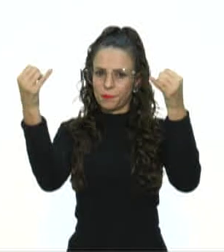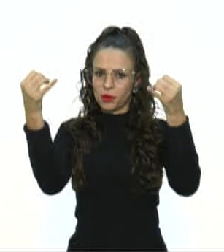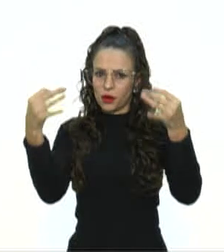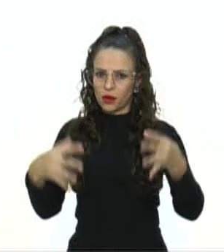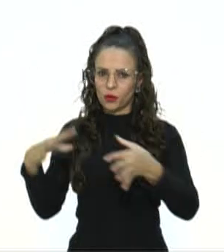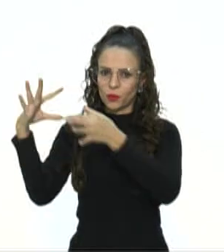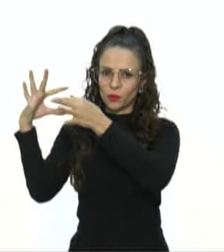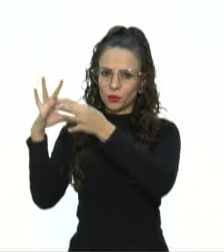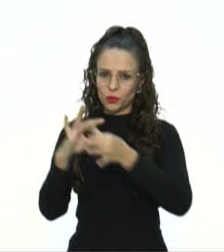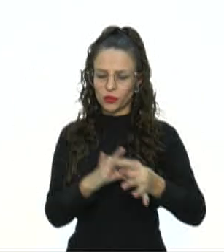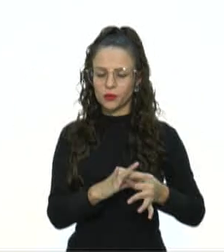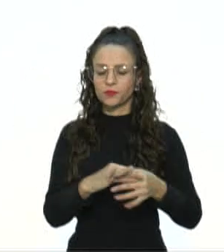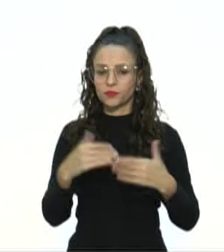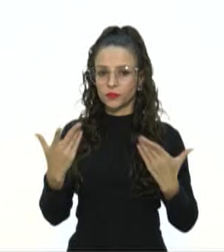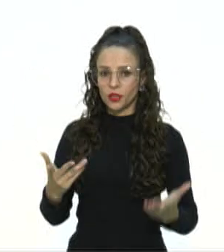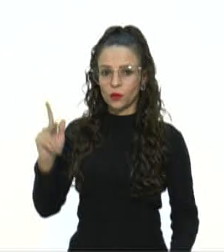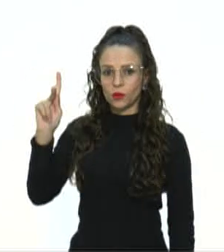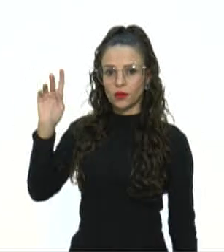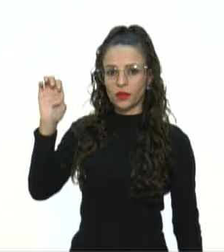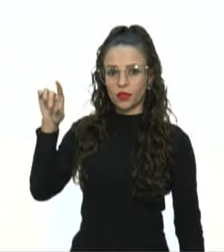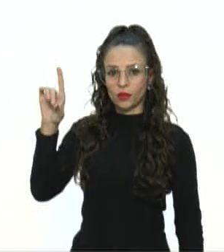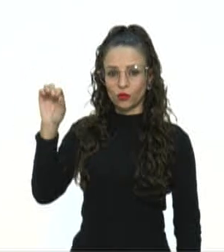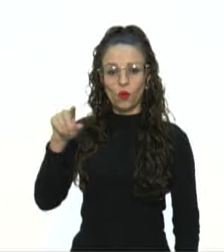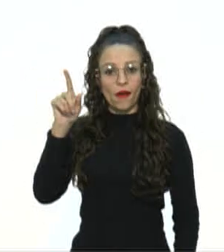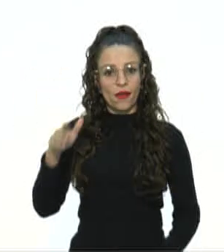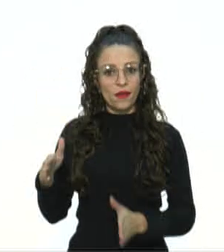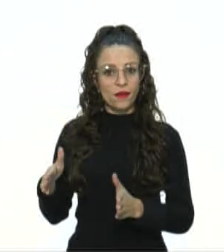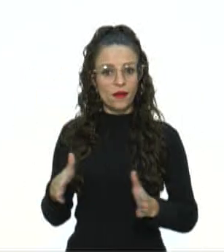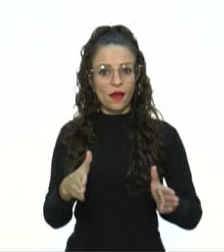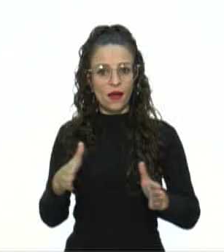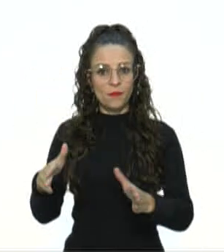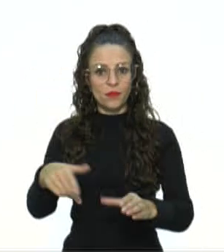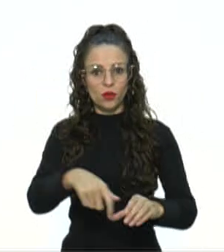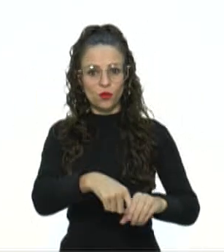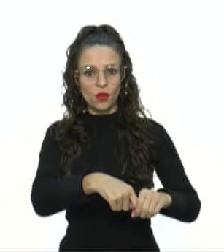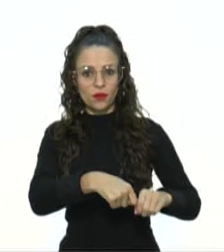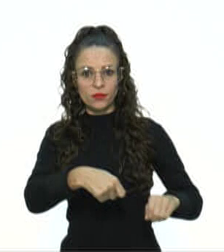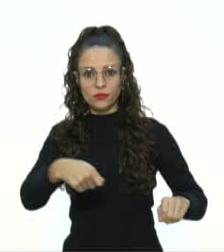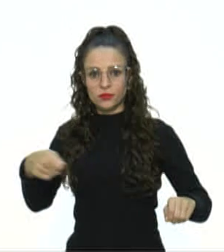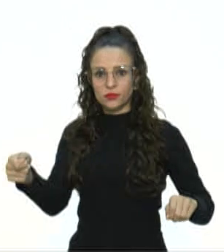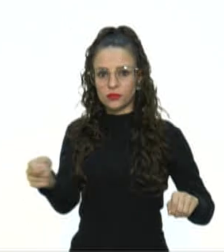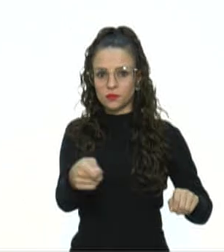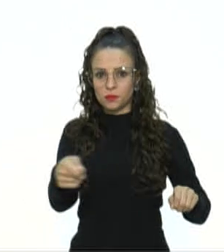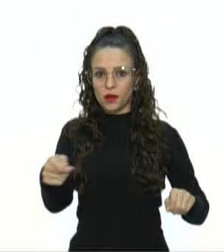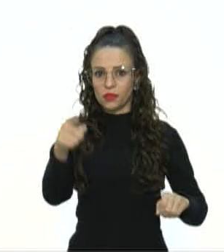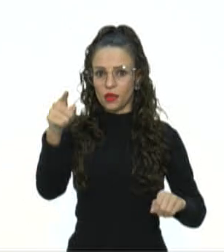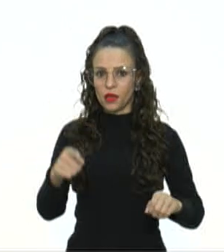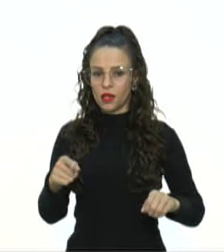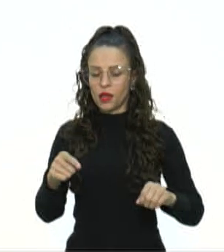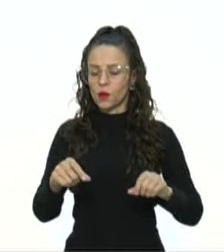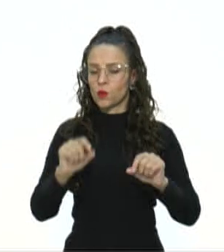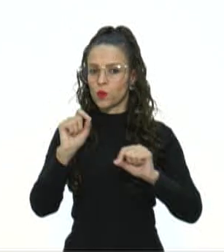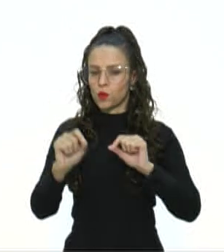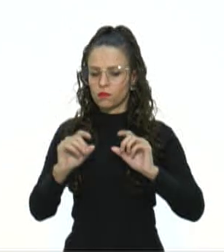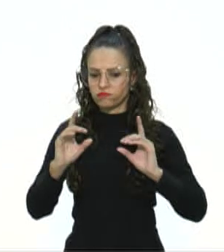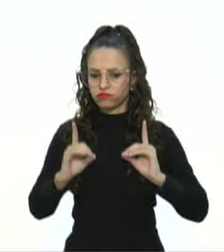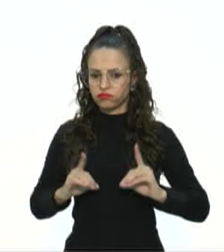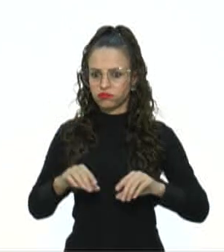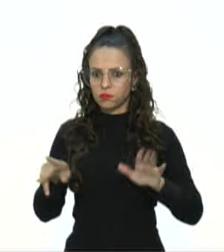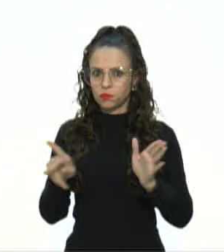contextualizar um pouco, né? Então, o Kendo é o caminho da espada. É uma das disciplinas japonesas tradicionais mais difundidas no